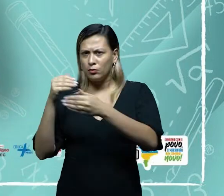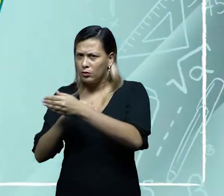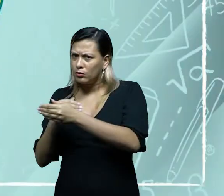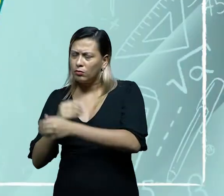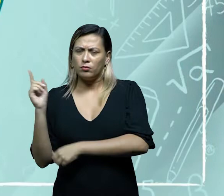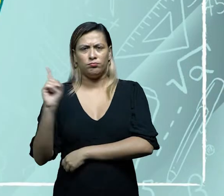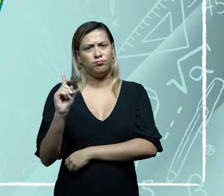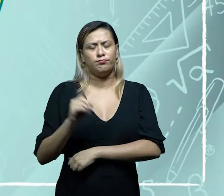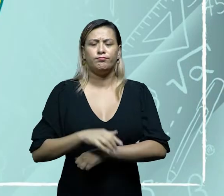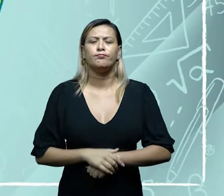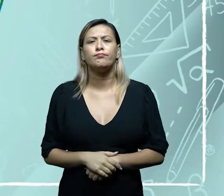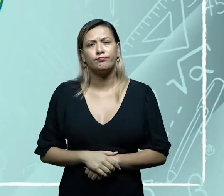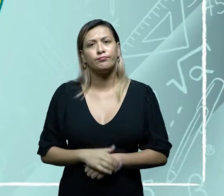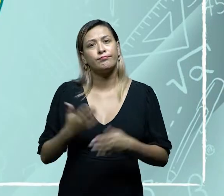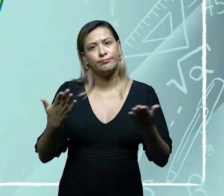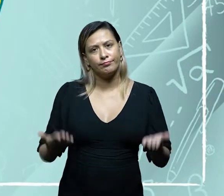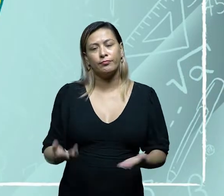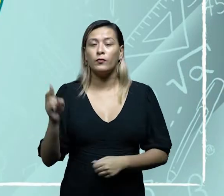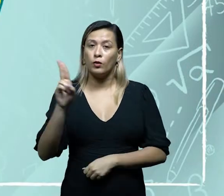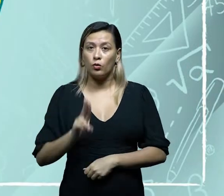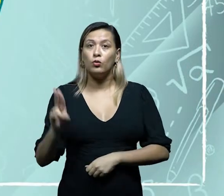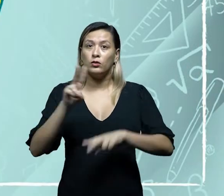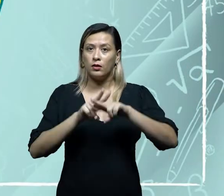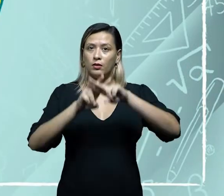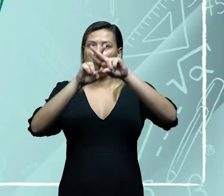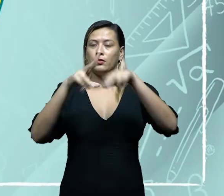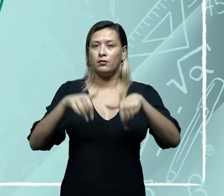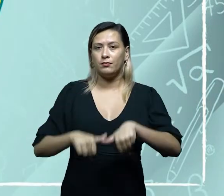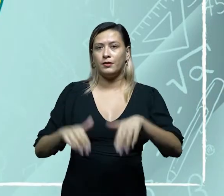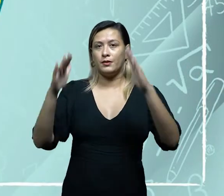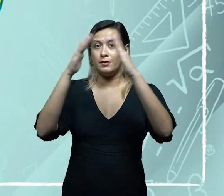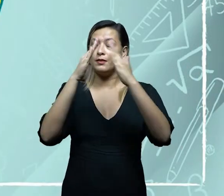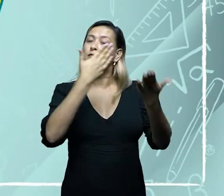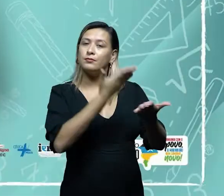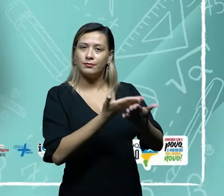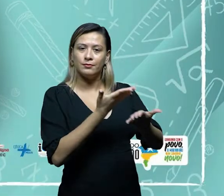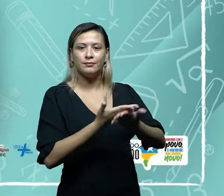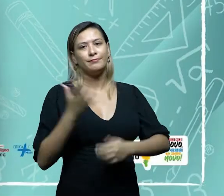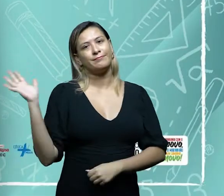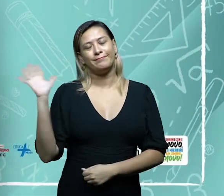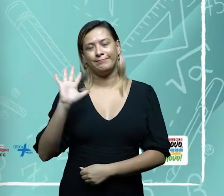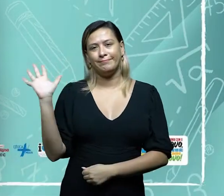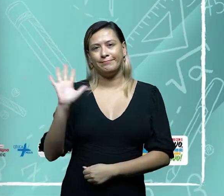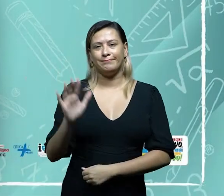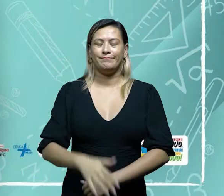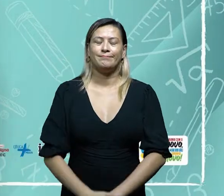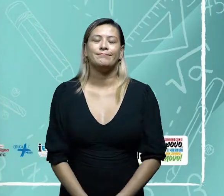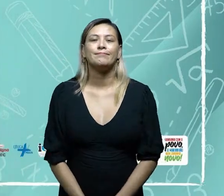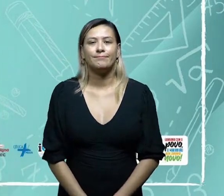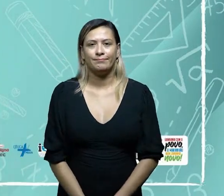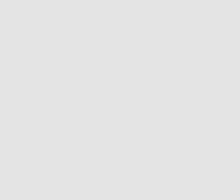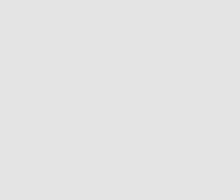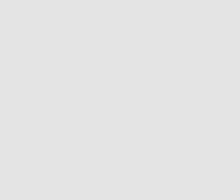bom? Então, pessoal, usem a nossa hashtag, fiquem em casa estudando. Até a próxima aula.